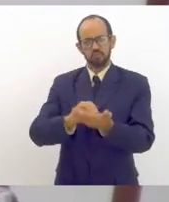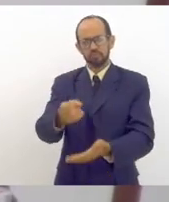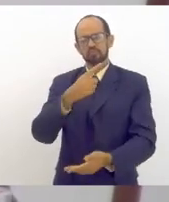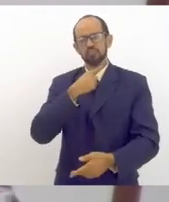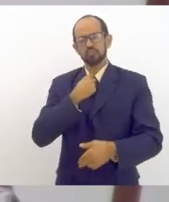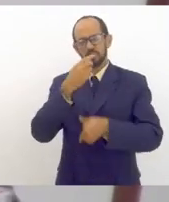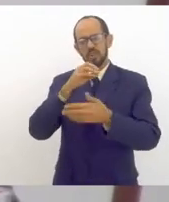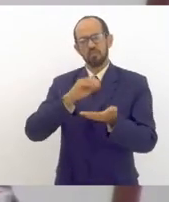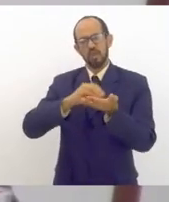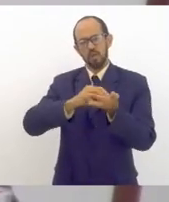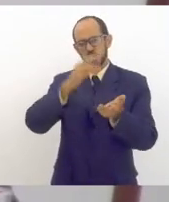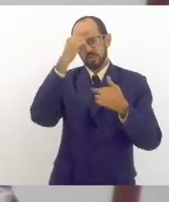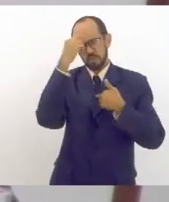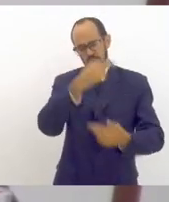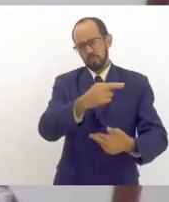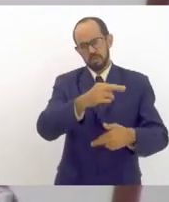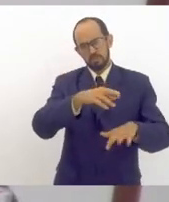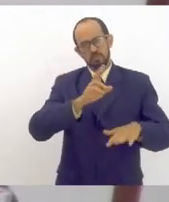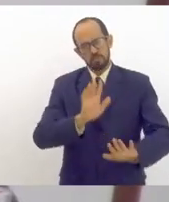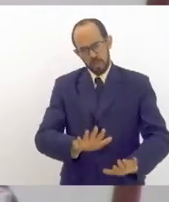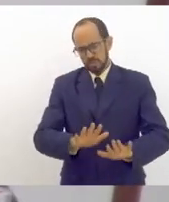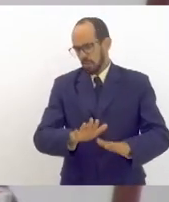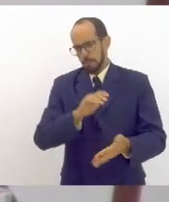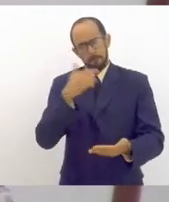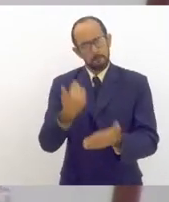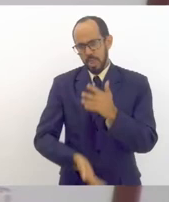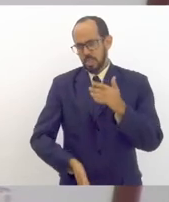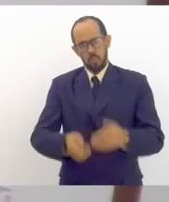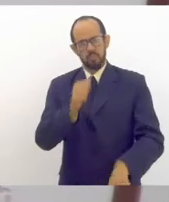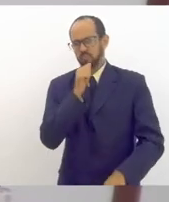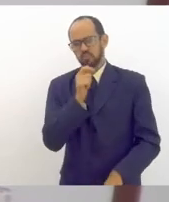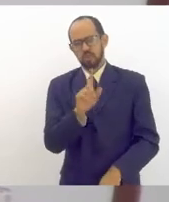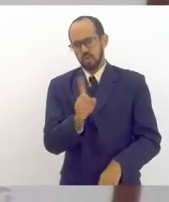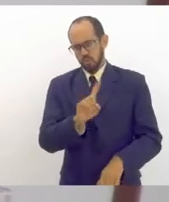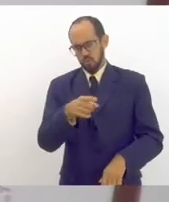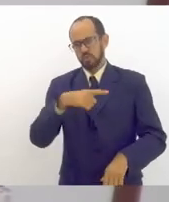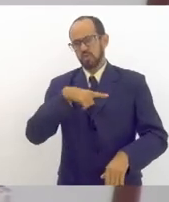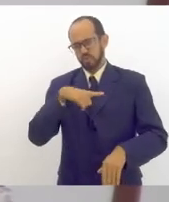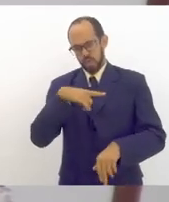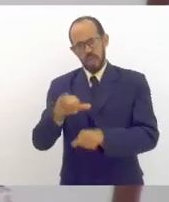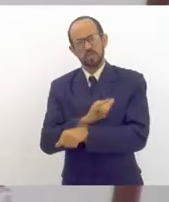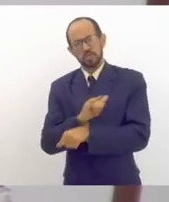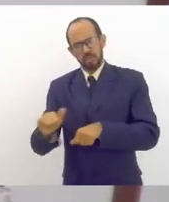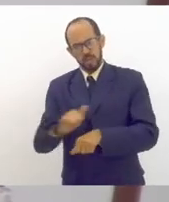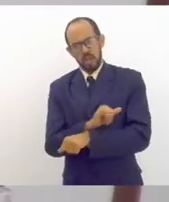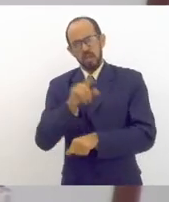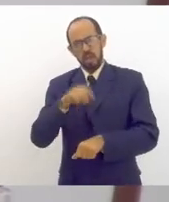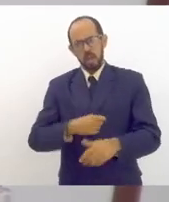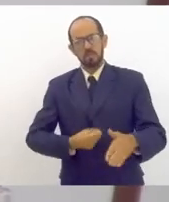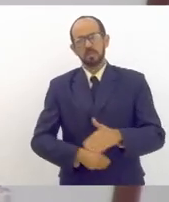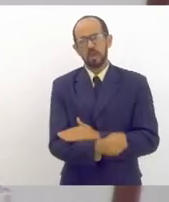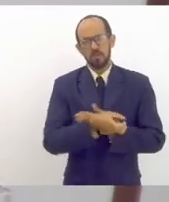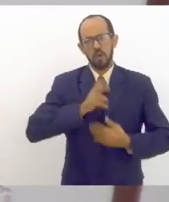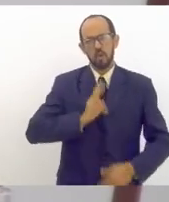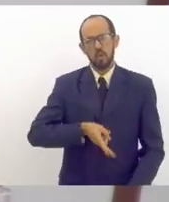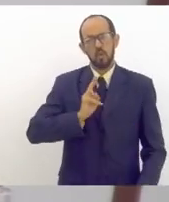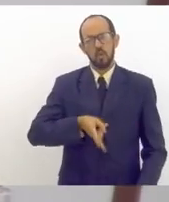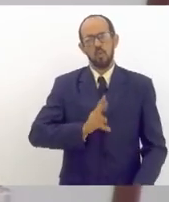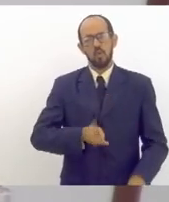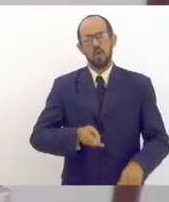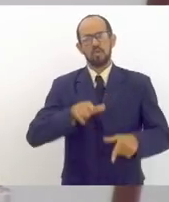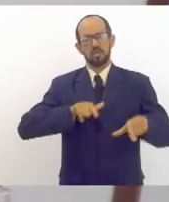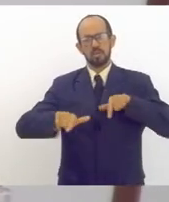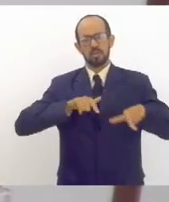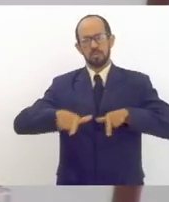desrespeito mas nada tá perdido porque a gente tem um instrumento que é o mandato que é a comissão e vamos continuar trabalhando para para buscar